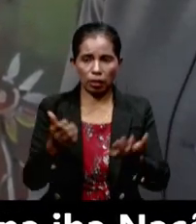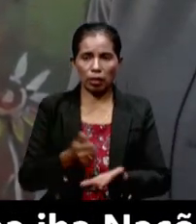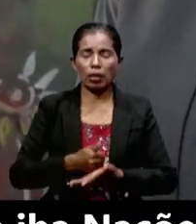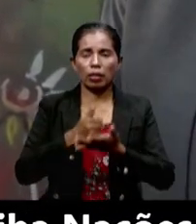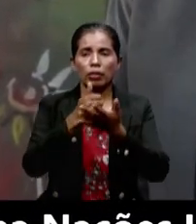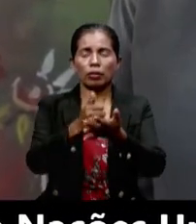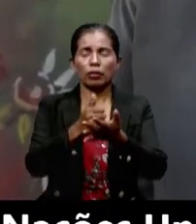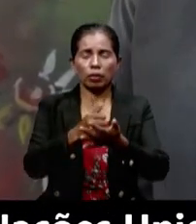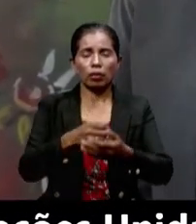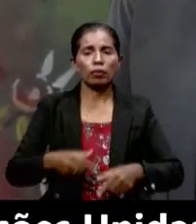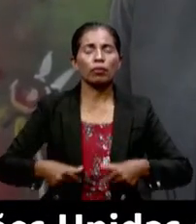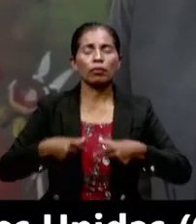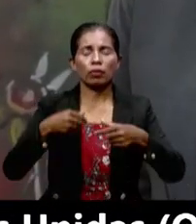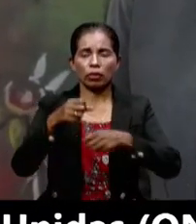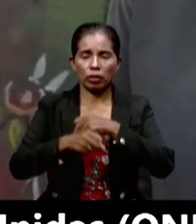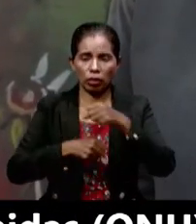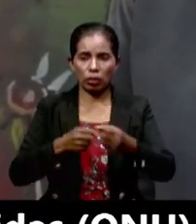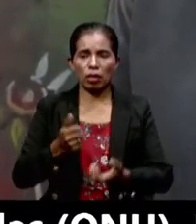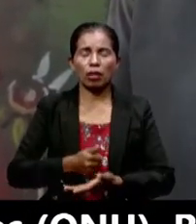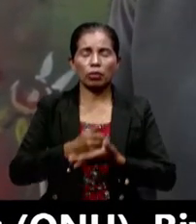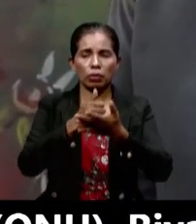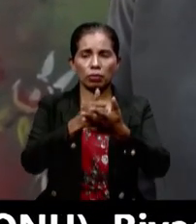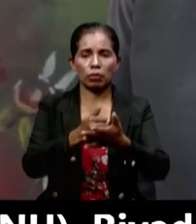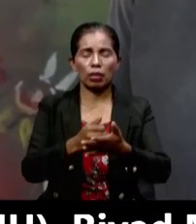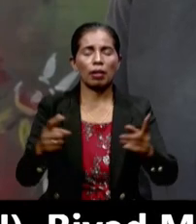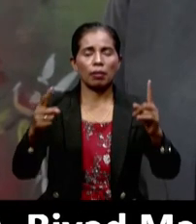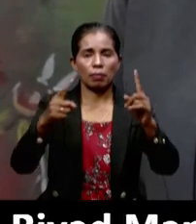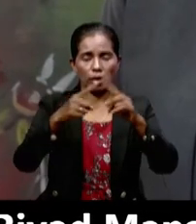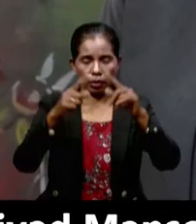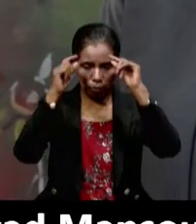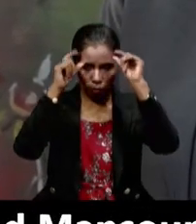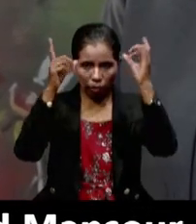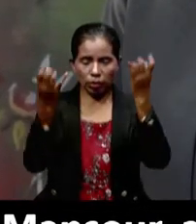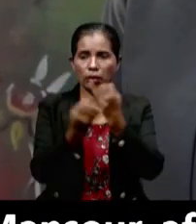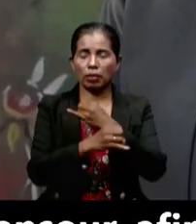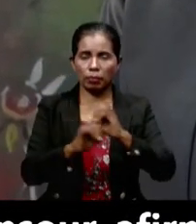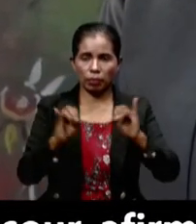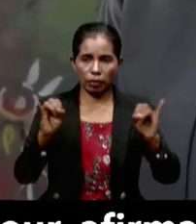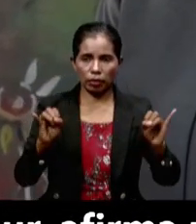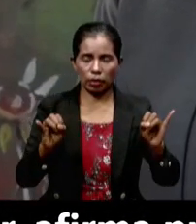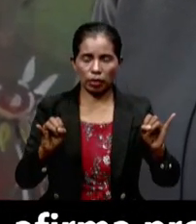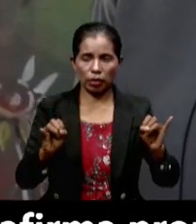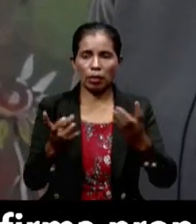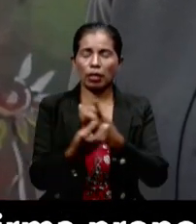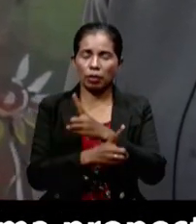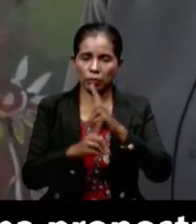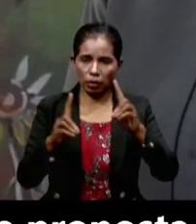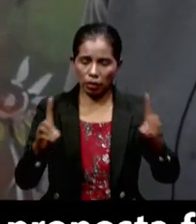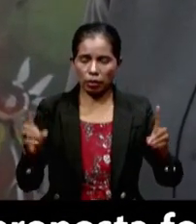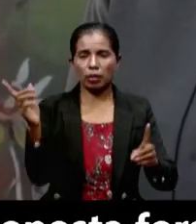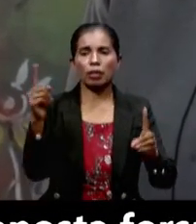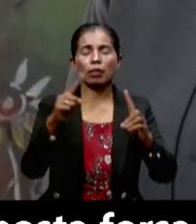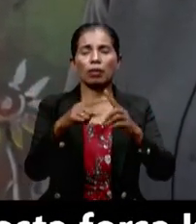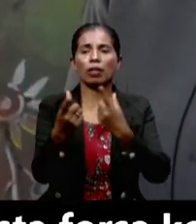muito sacrificado ao apoiar a luta do Zimbábue pela democracia, pela liberdade,